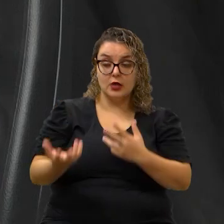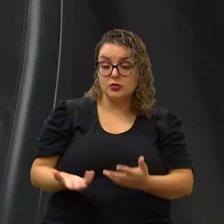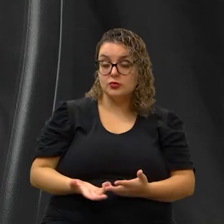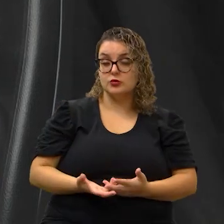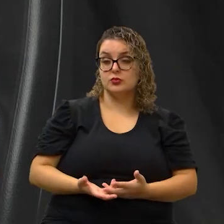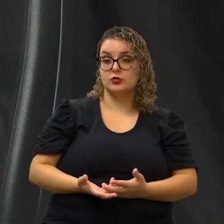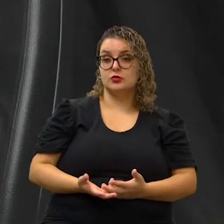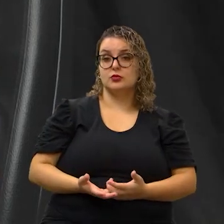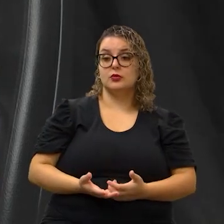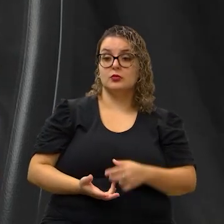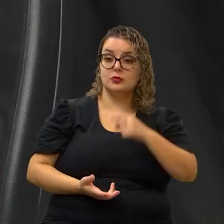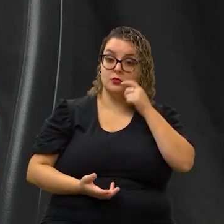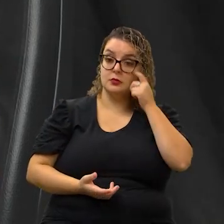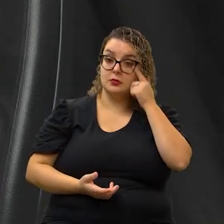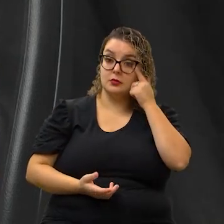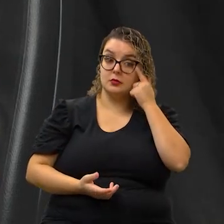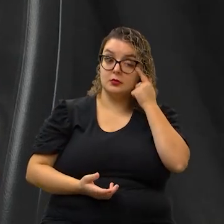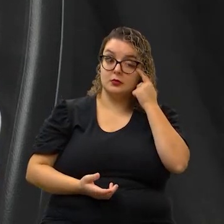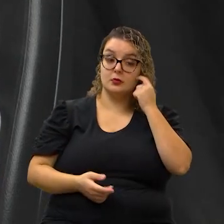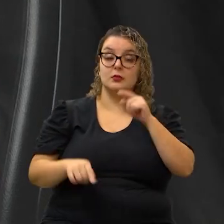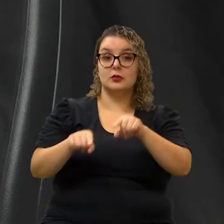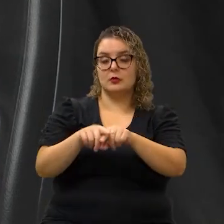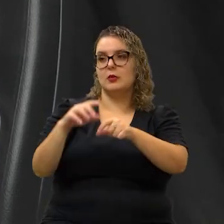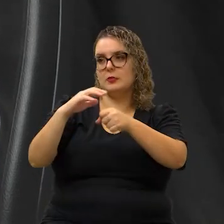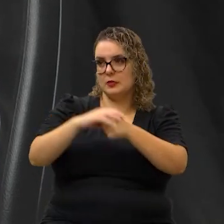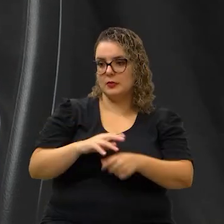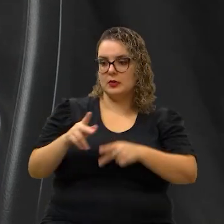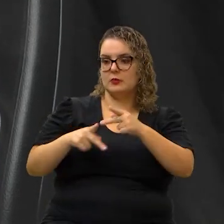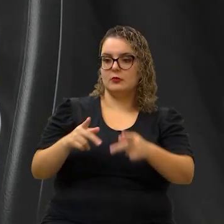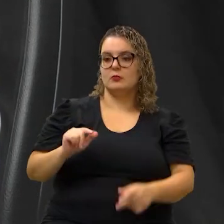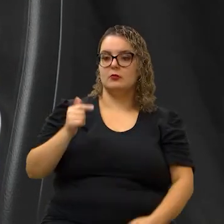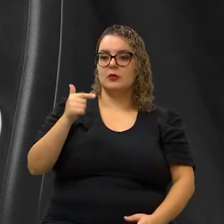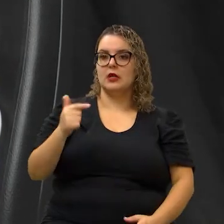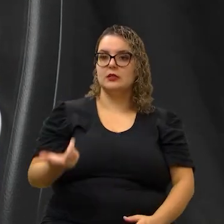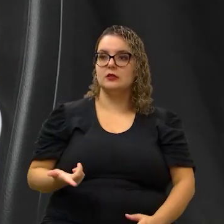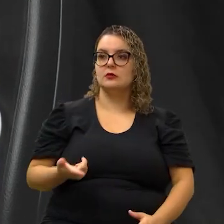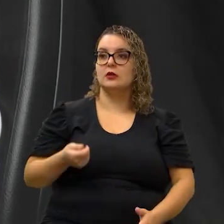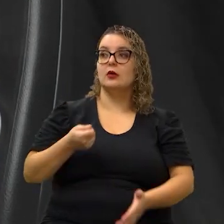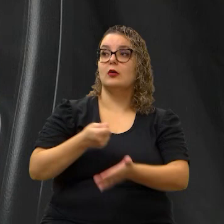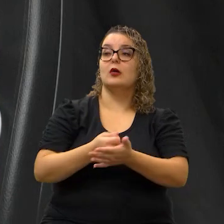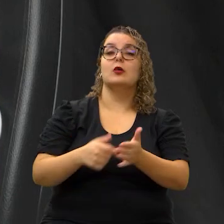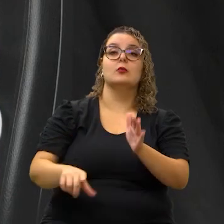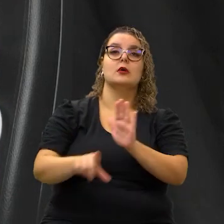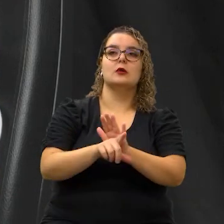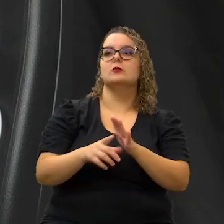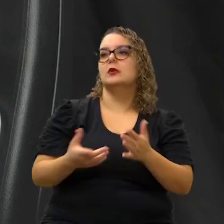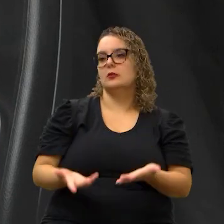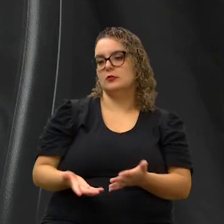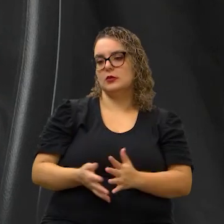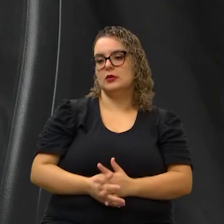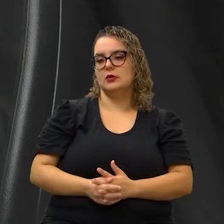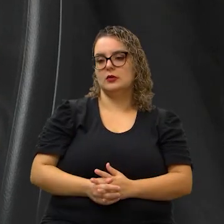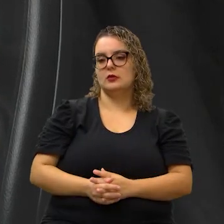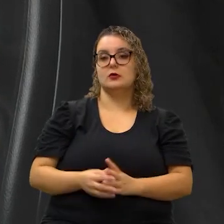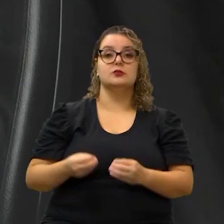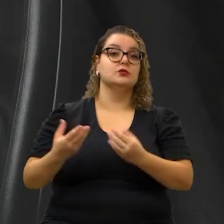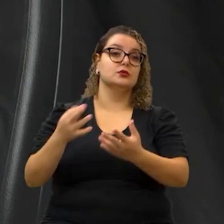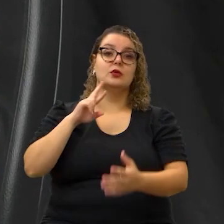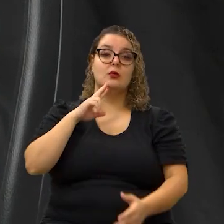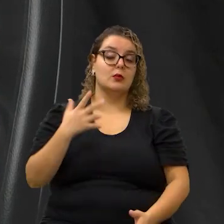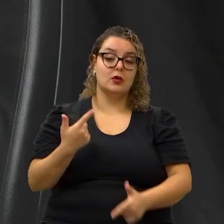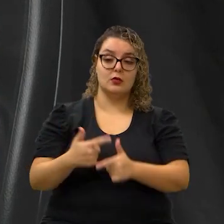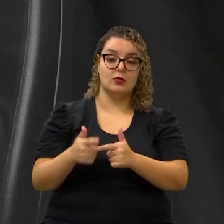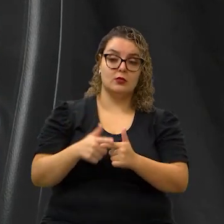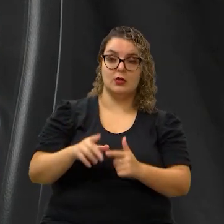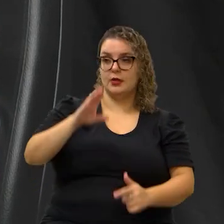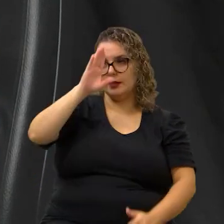fiscaliza, você é também pressionado pela população, mas você não tem a obrigação legal de